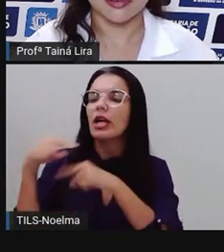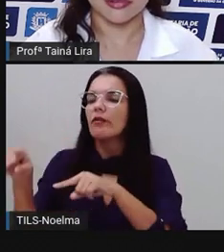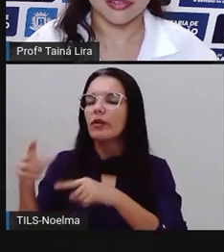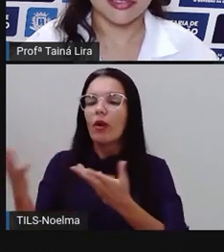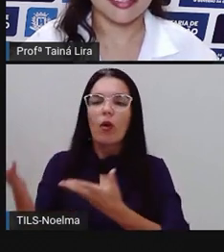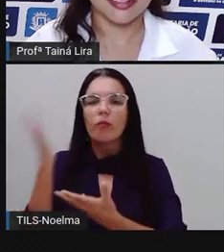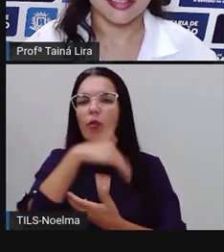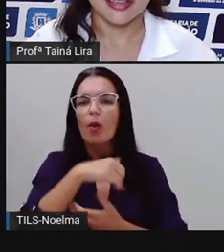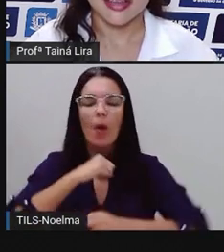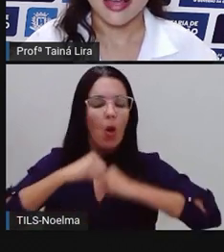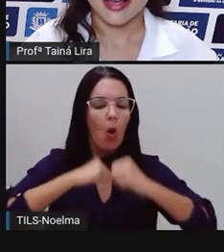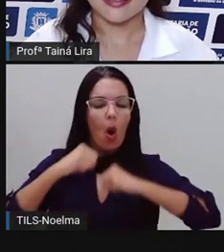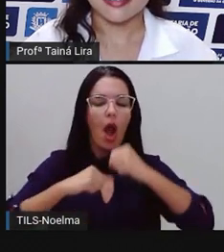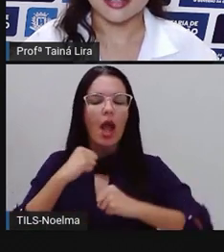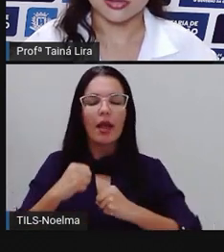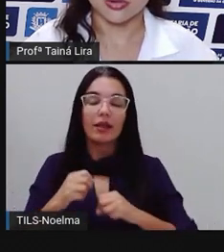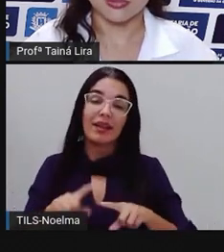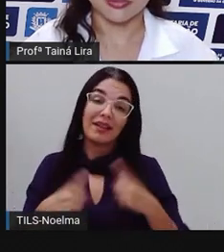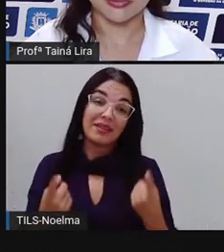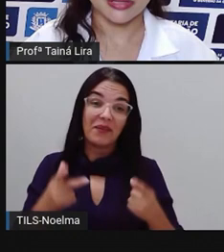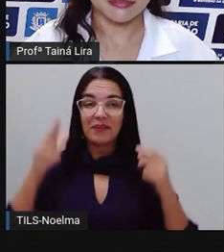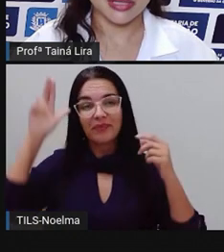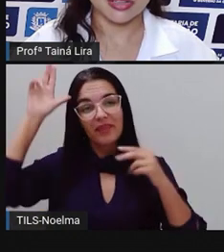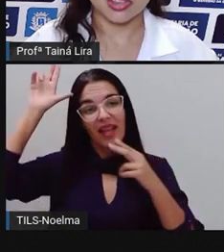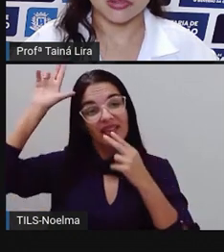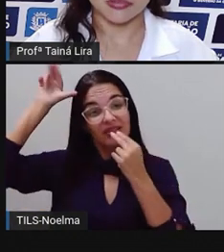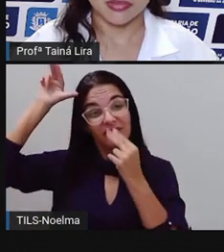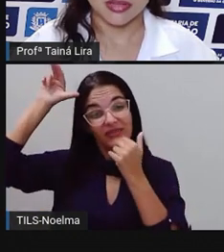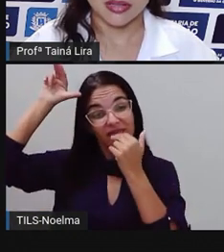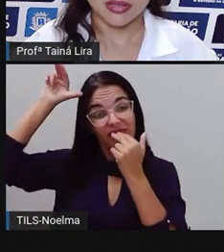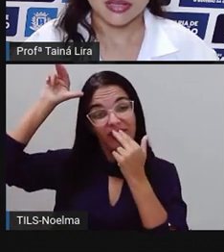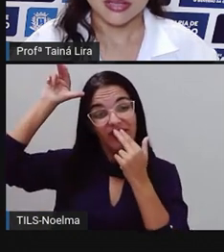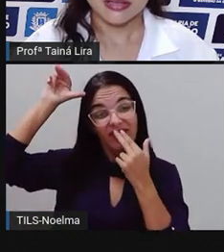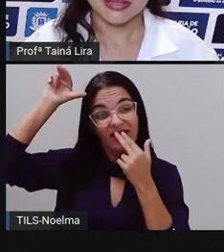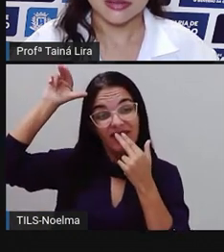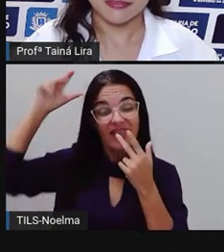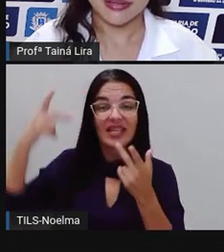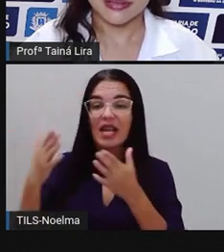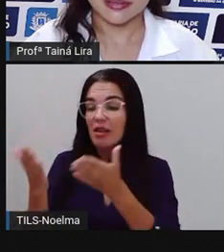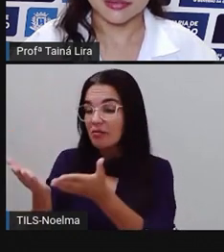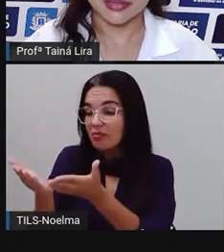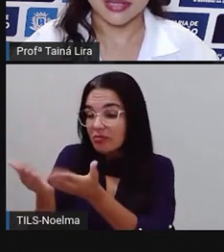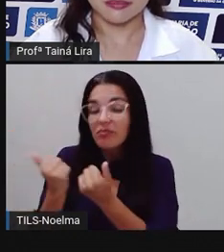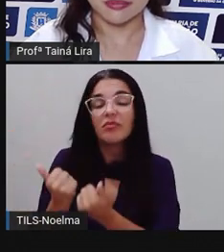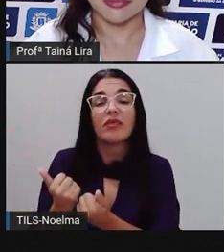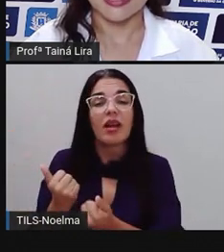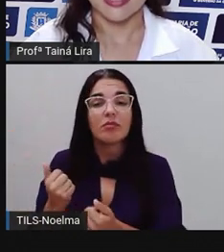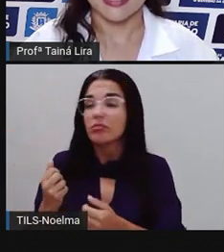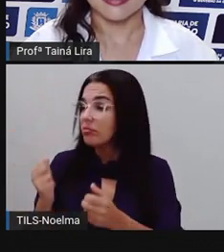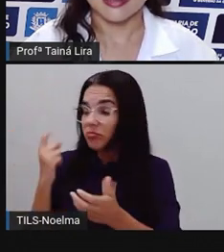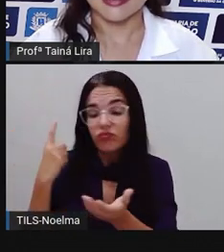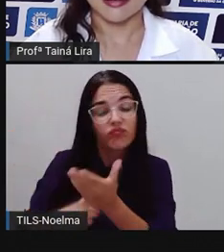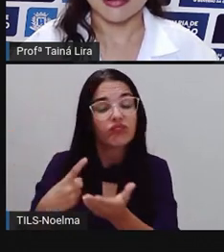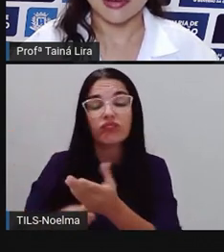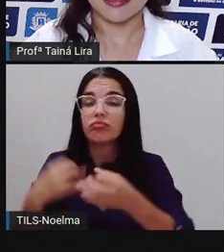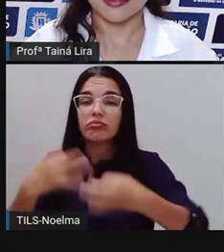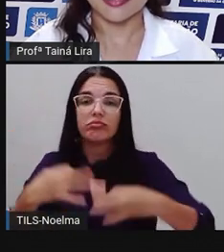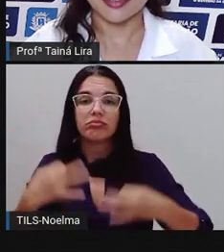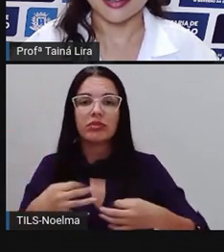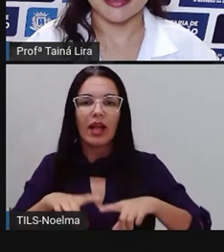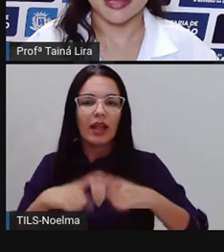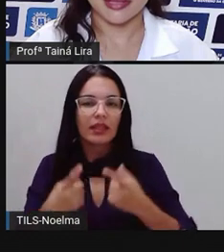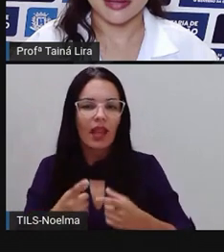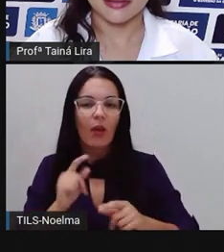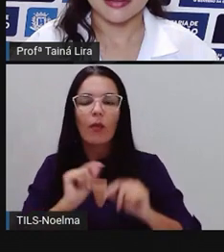muito segura de si, aceitou prontamente. Não perdendo tempo, a tartaruga